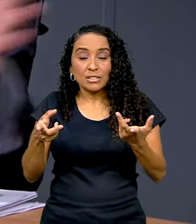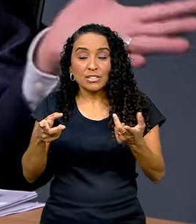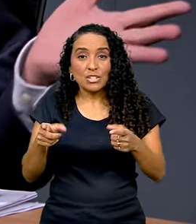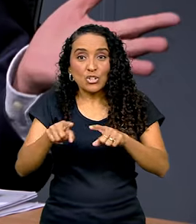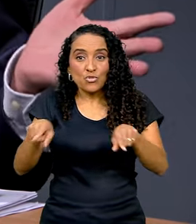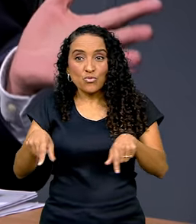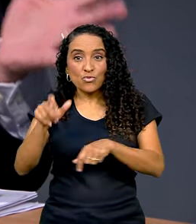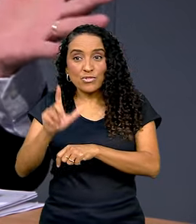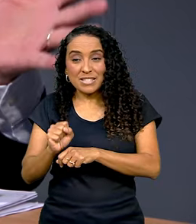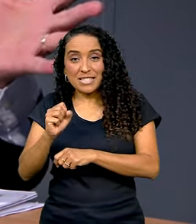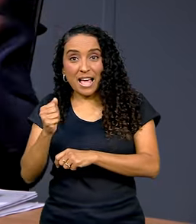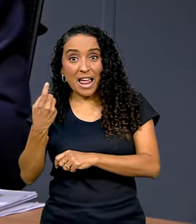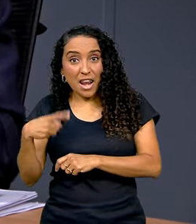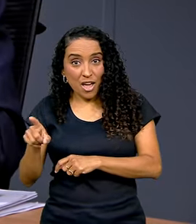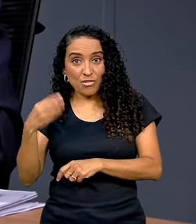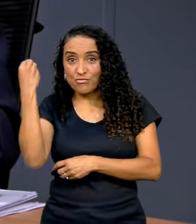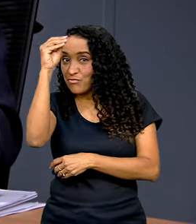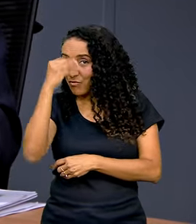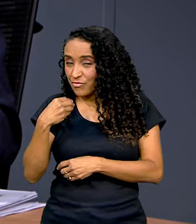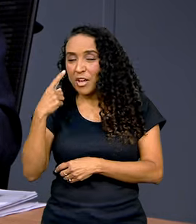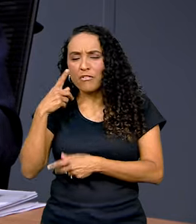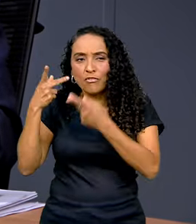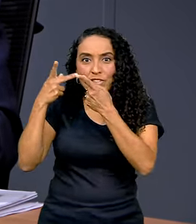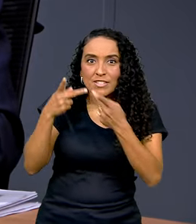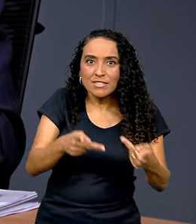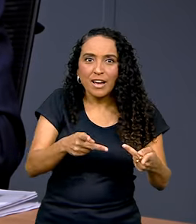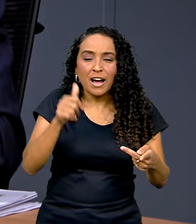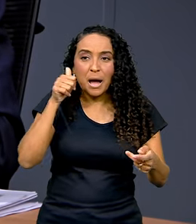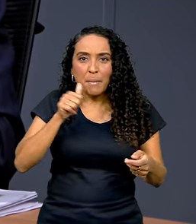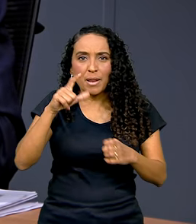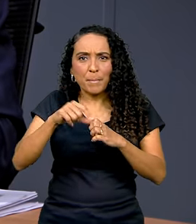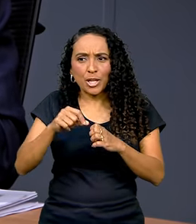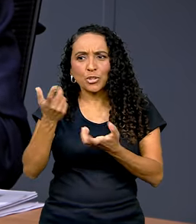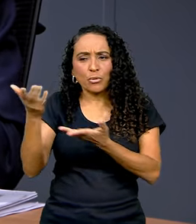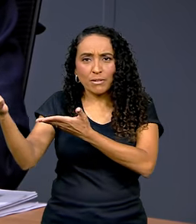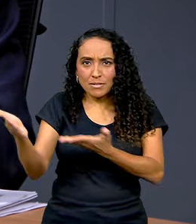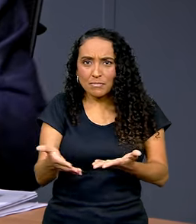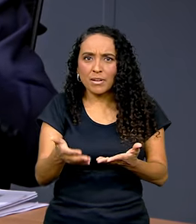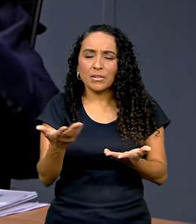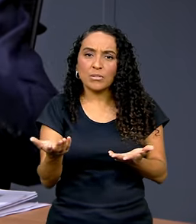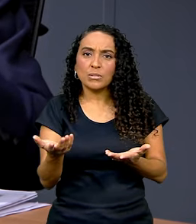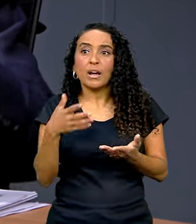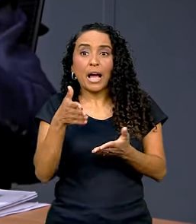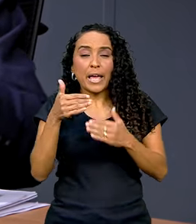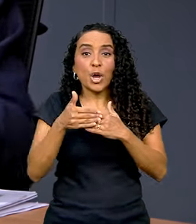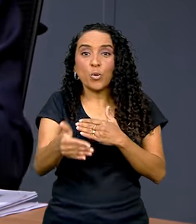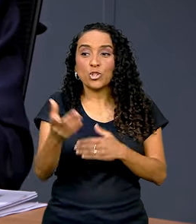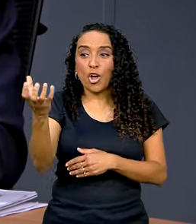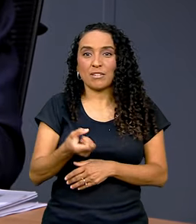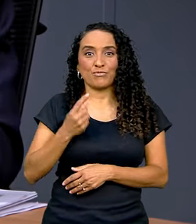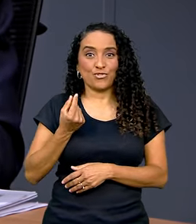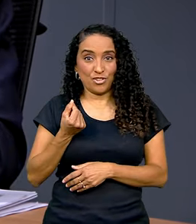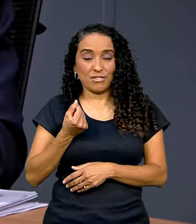salão de beleza eu fui visitar lá com aquela empregadora que bem recebeu ela e ali ela passou a